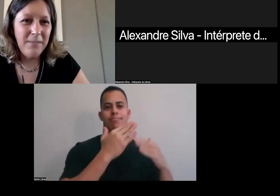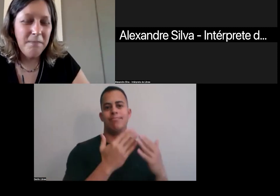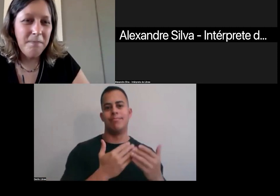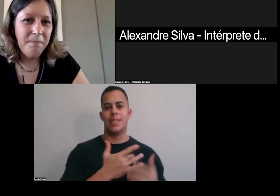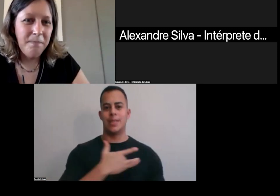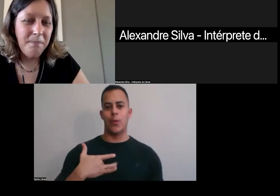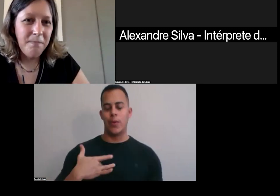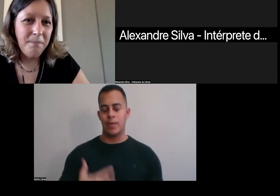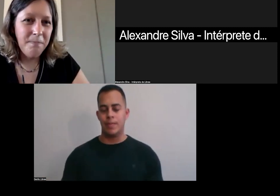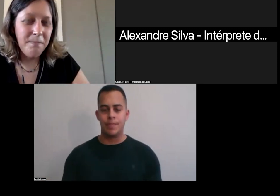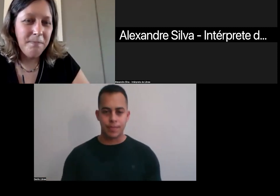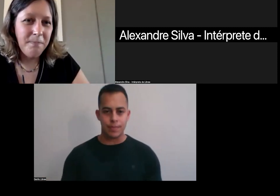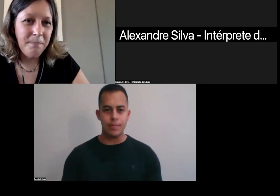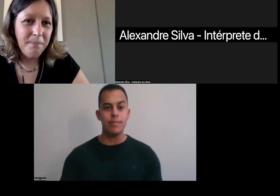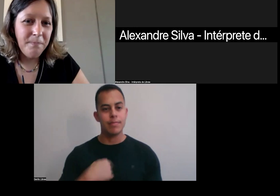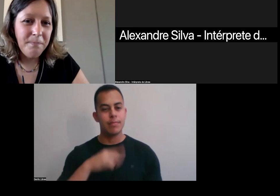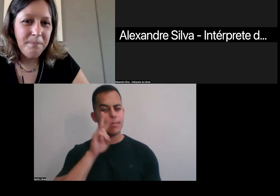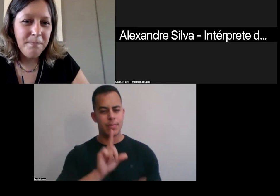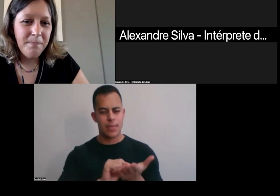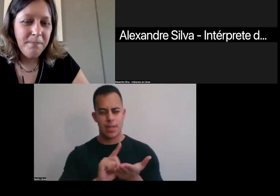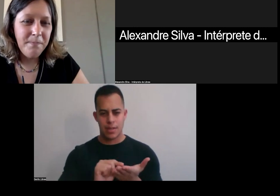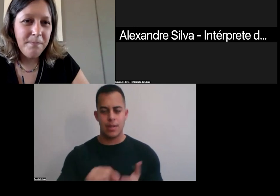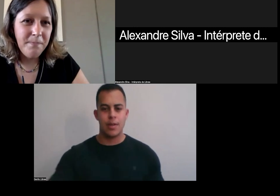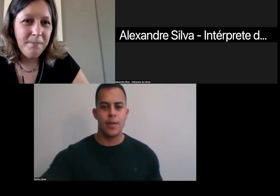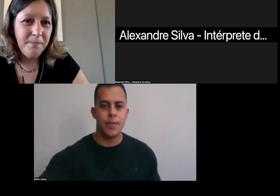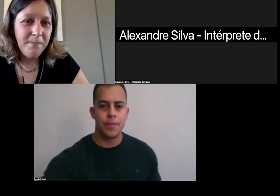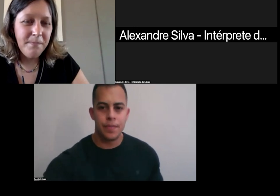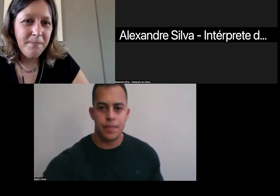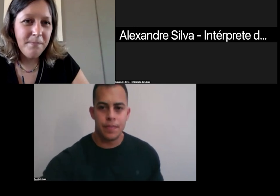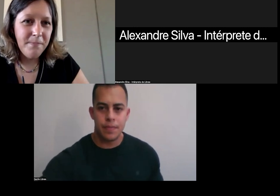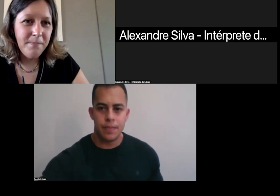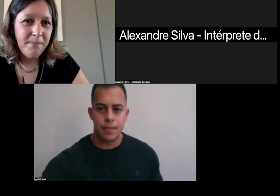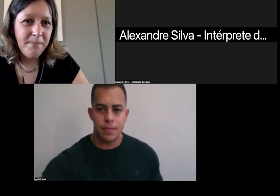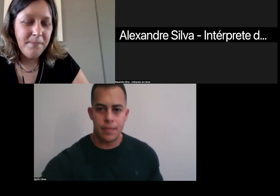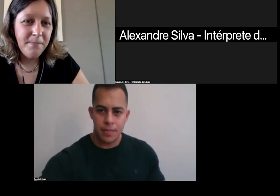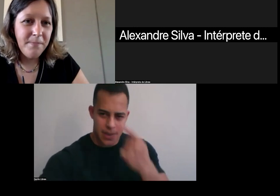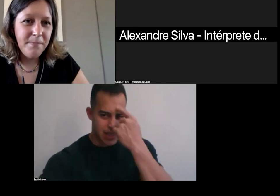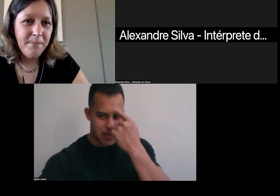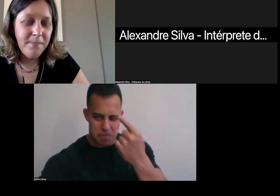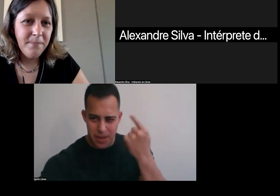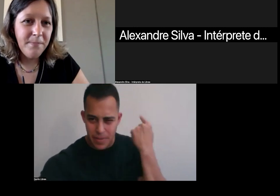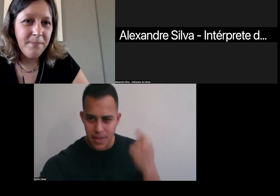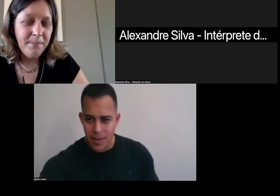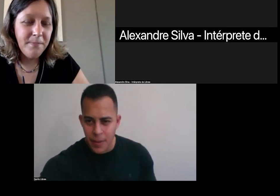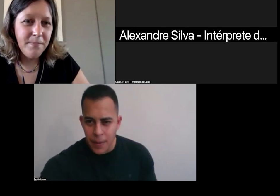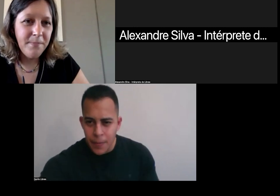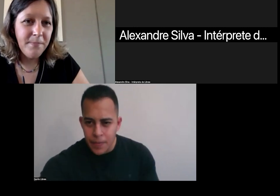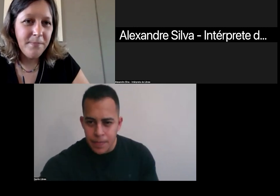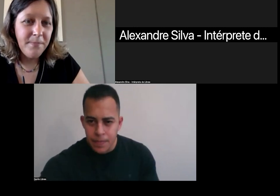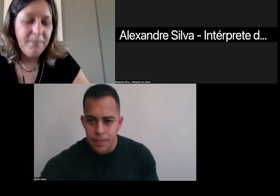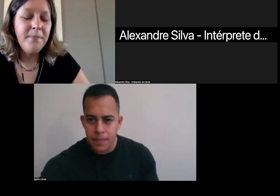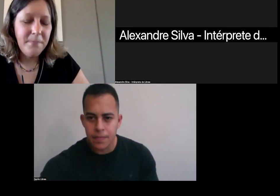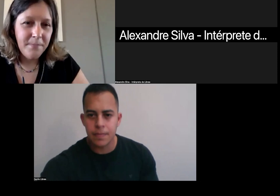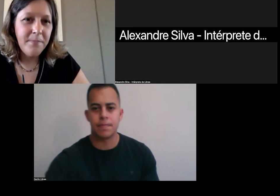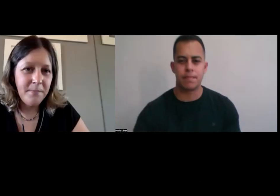estava vendo um artigo, acho que semana passada ou outra, enfim, em que eles mostravam, um artigo